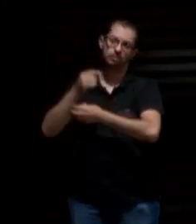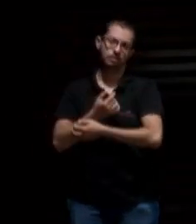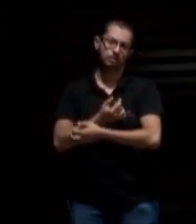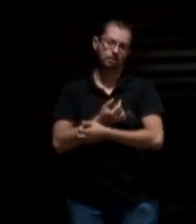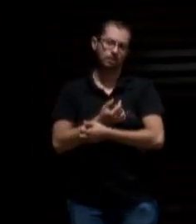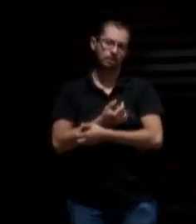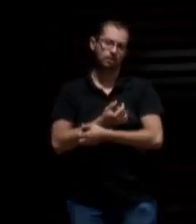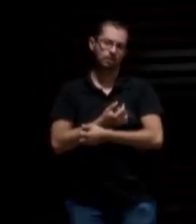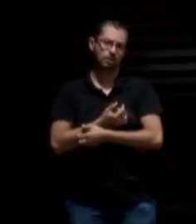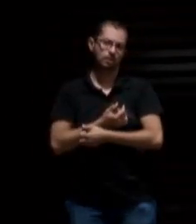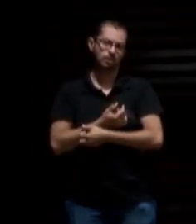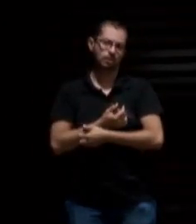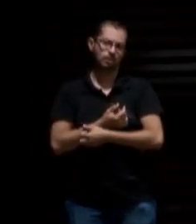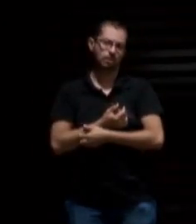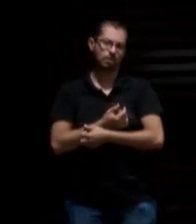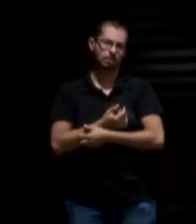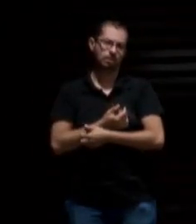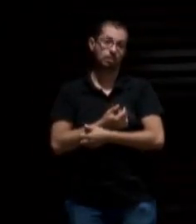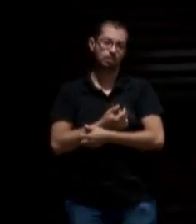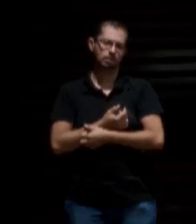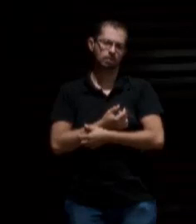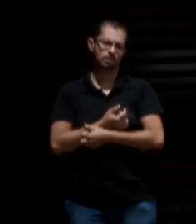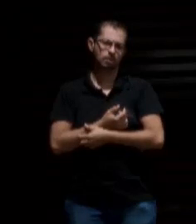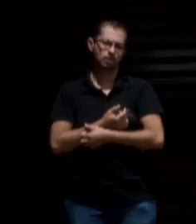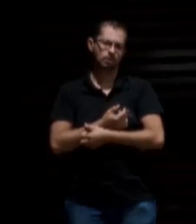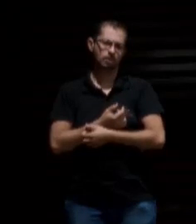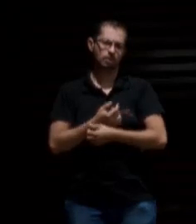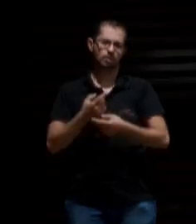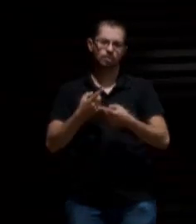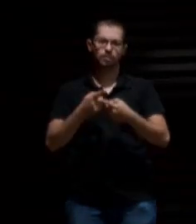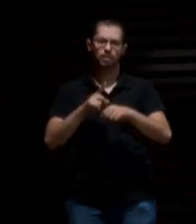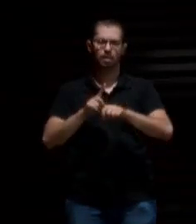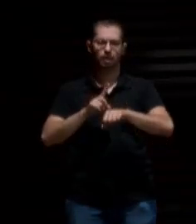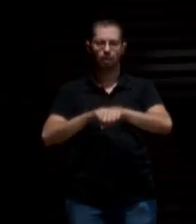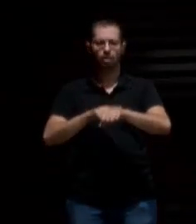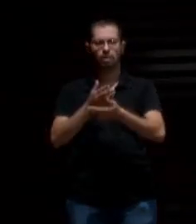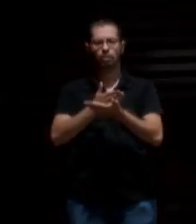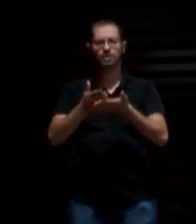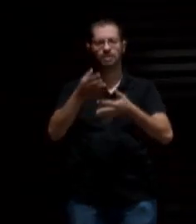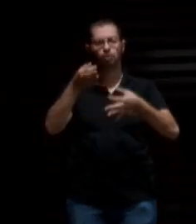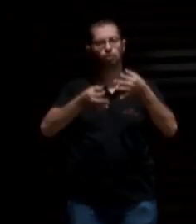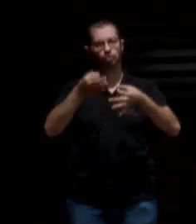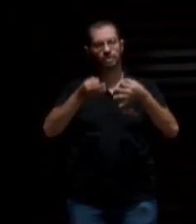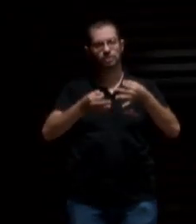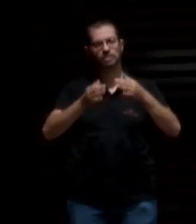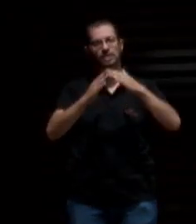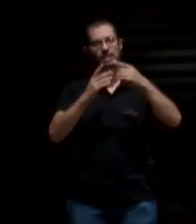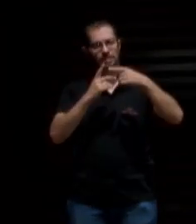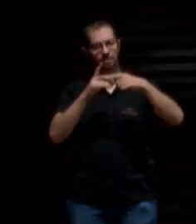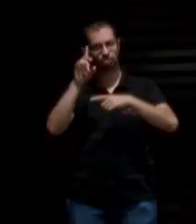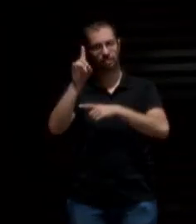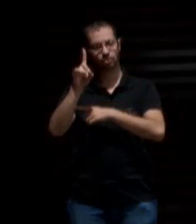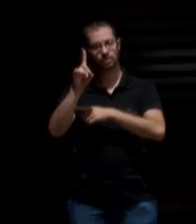a ocasião de começar o juízo pela casa de Deus é chegada. Ora, se primeiro vem por nós, qual